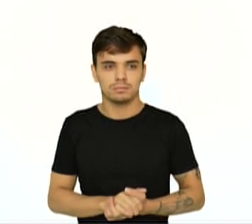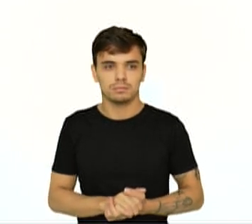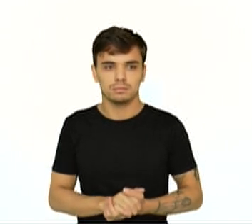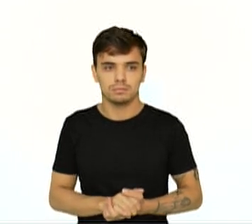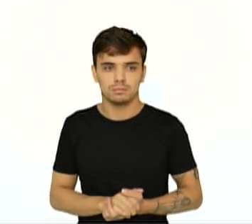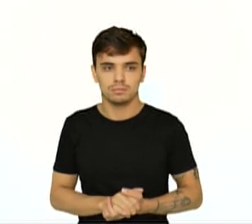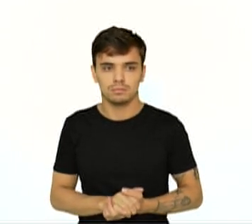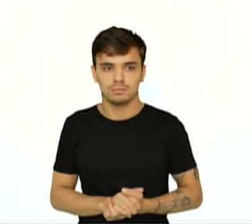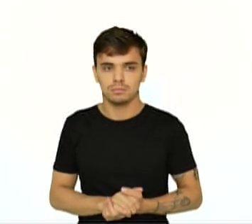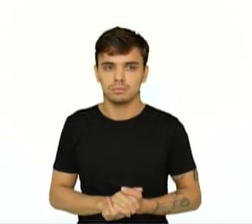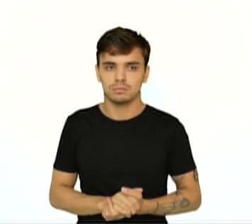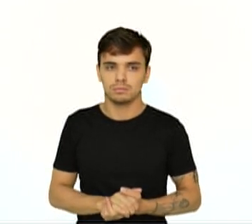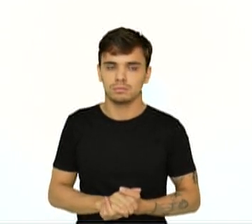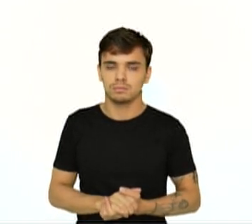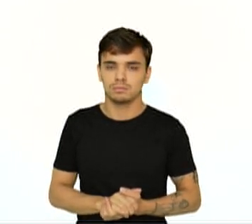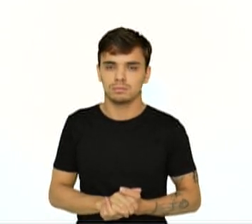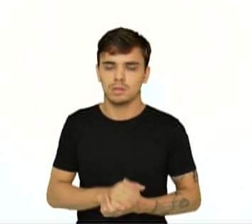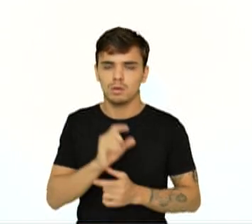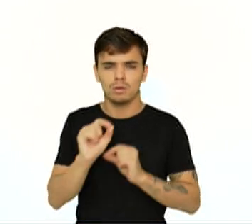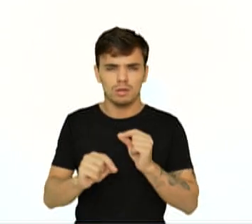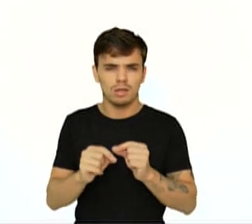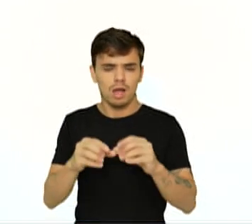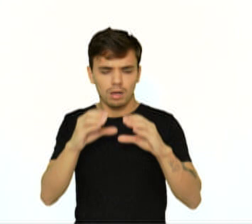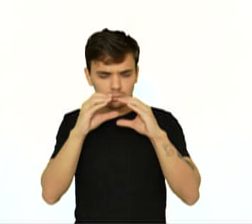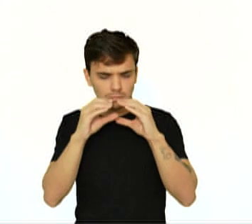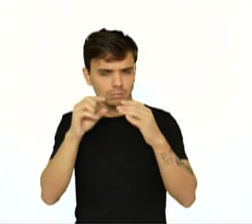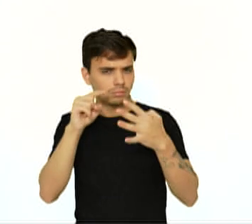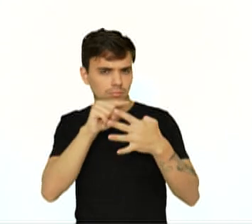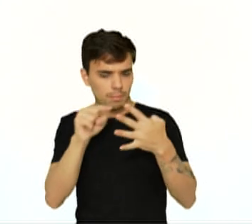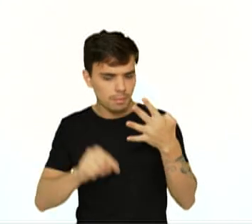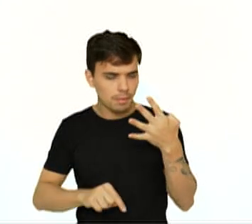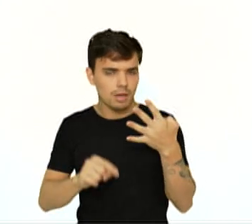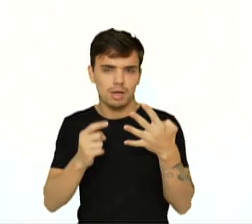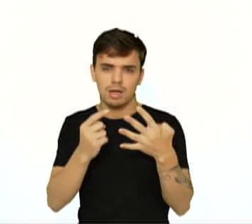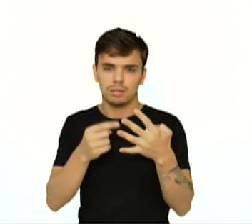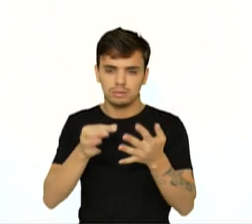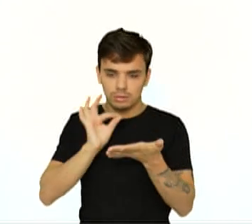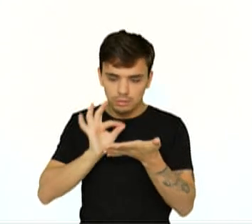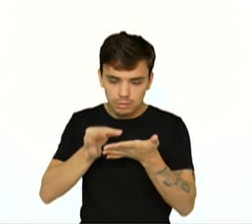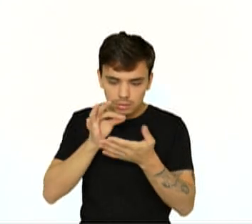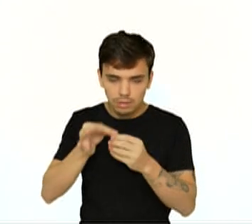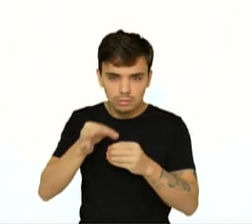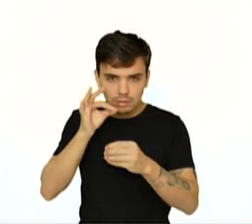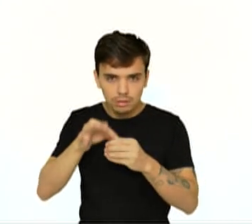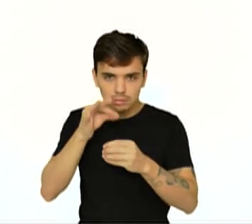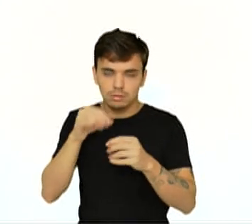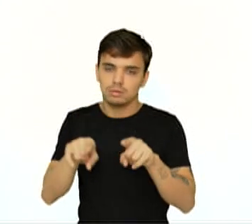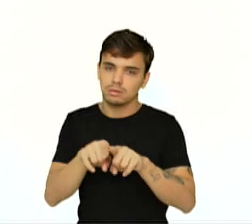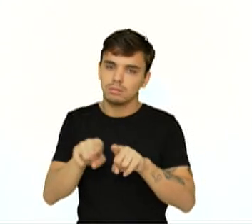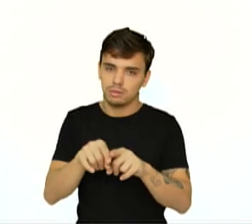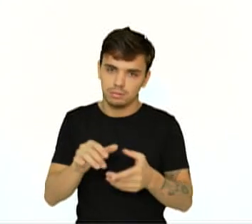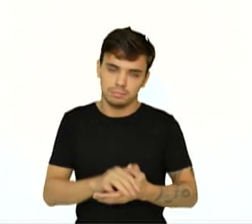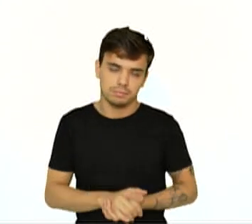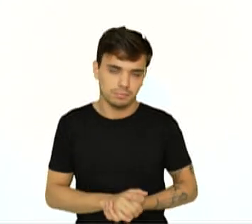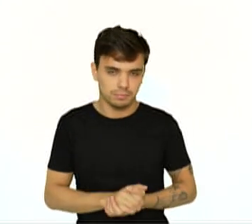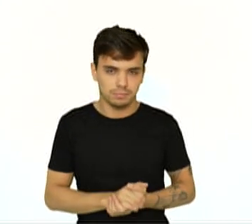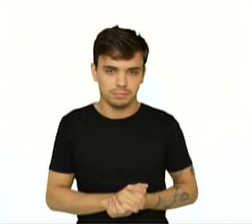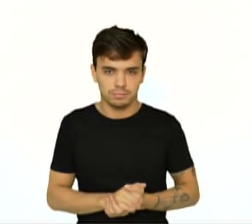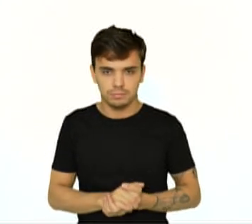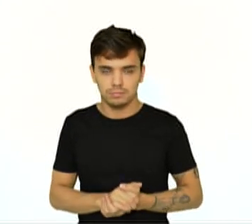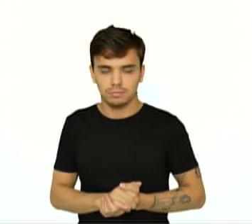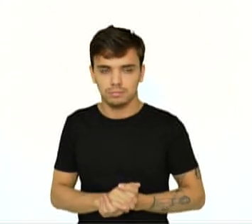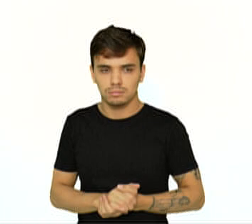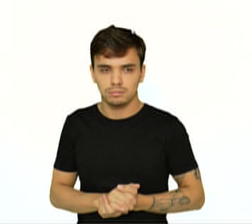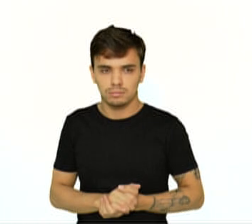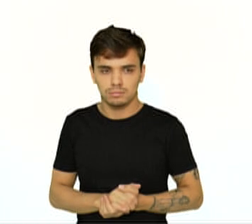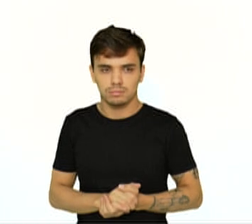os bocadillos? Os lanches, essas besteiras assim que a gente come, salgadinhos, biscoitos, né? C. Quem tem